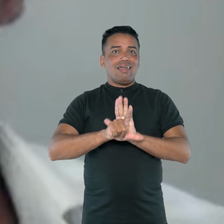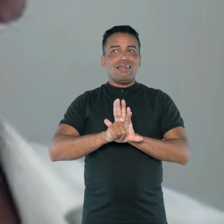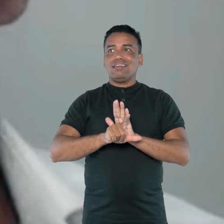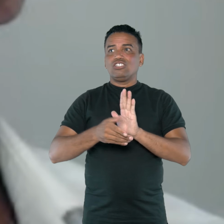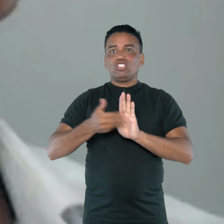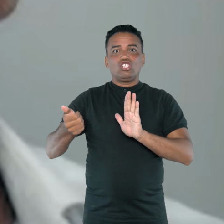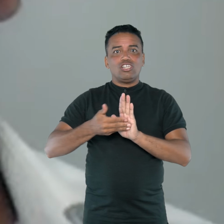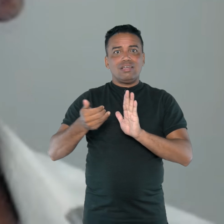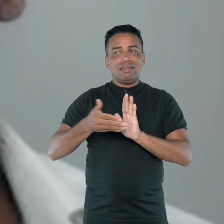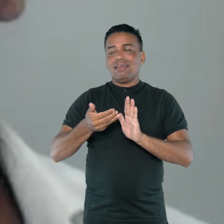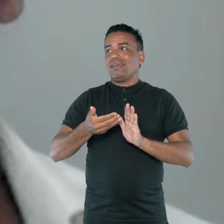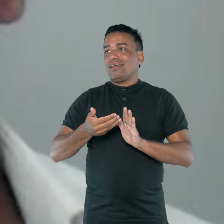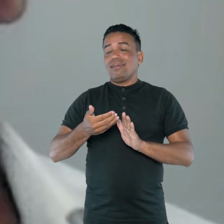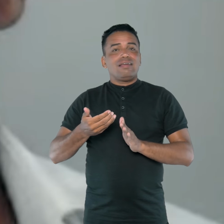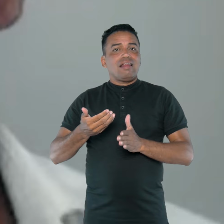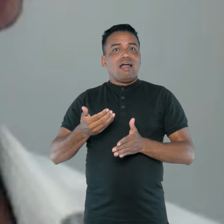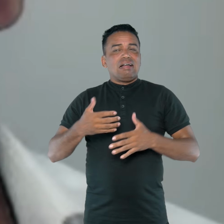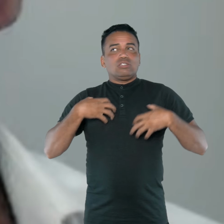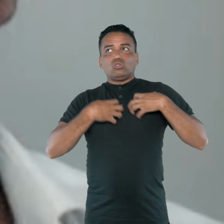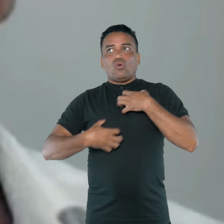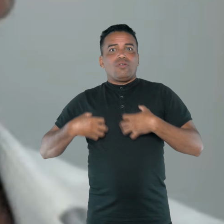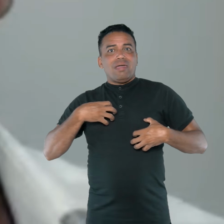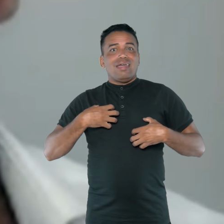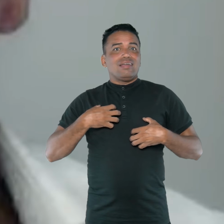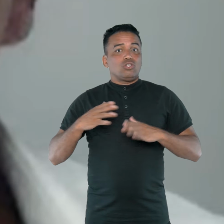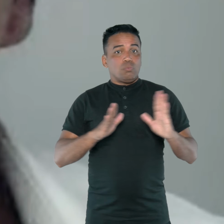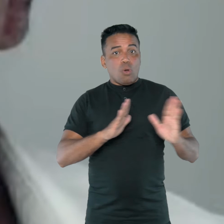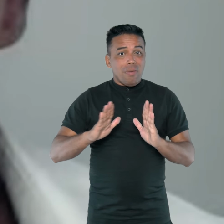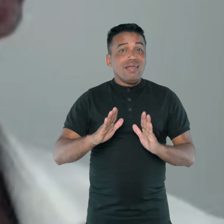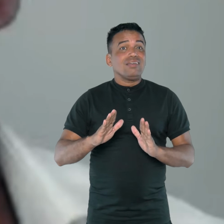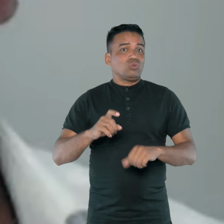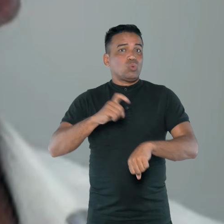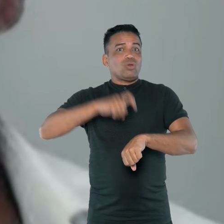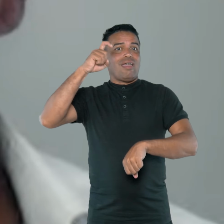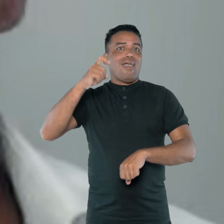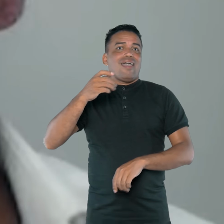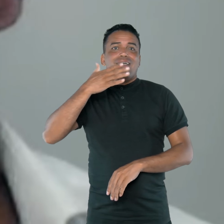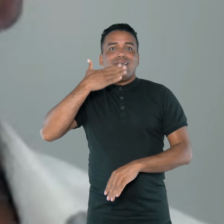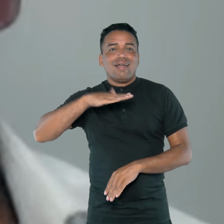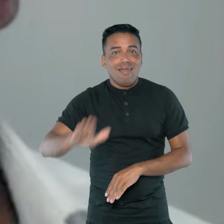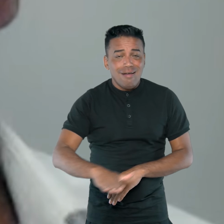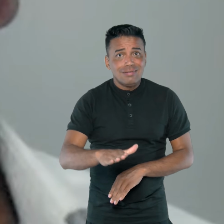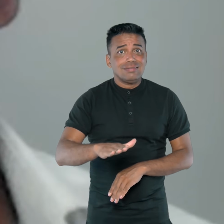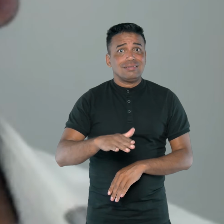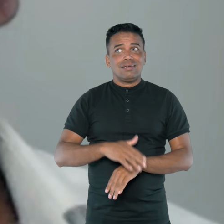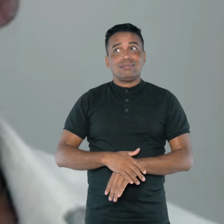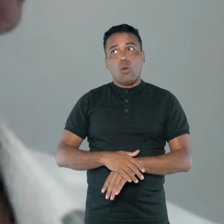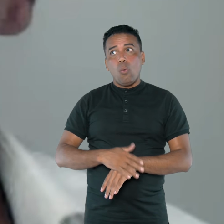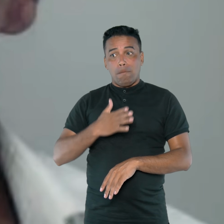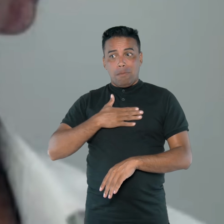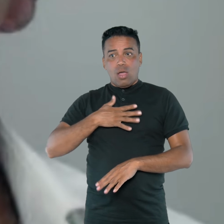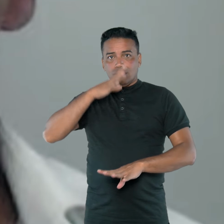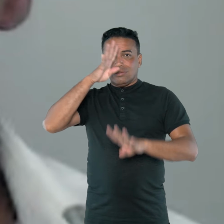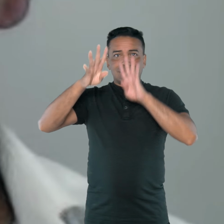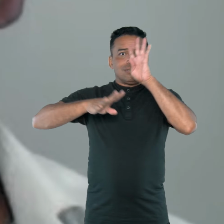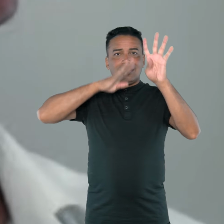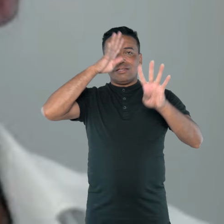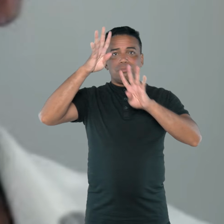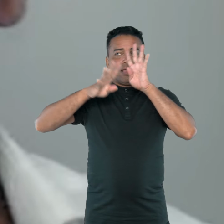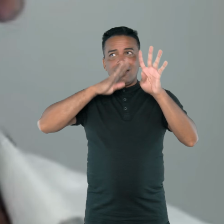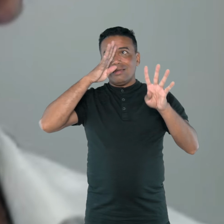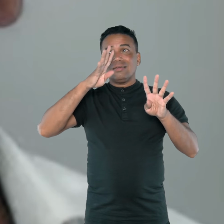que não aprenderam a chorar no tempo de menino. A ciência dos meus excessos presumiu as